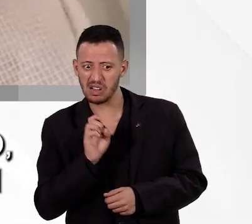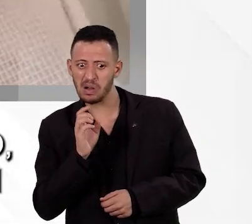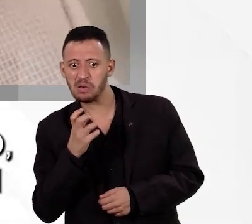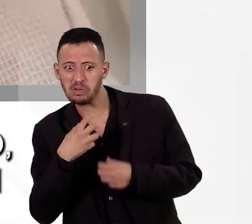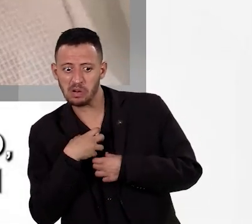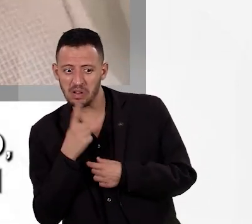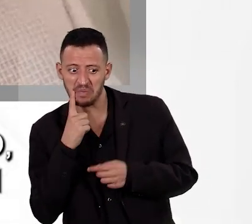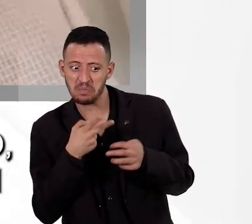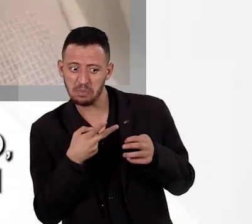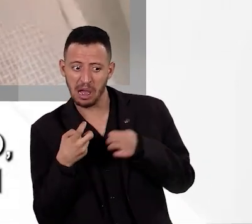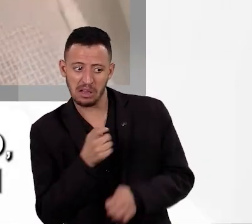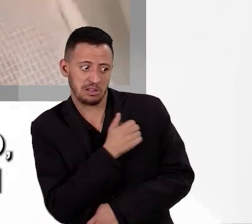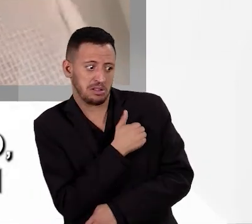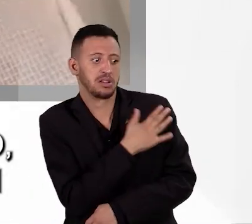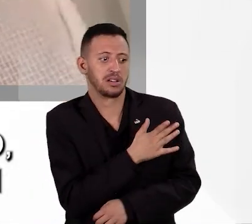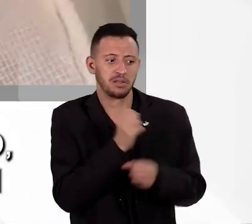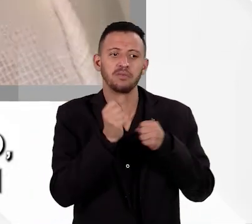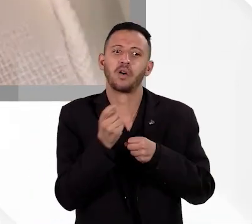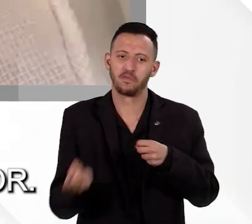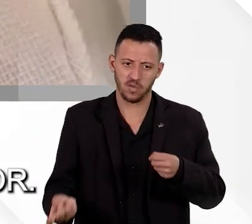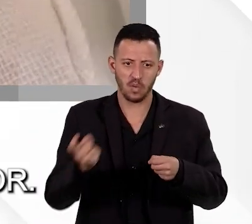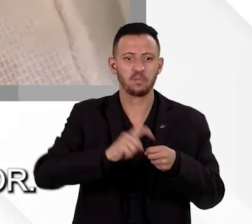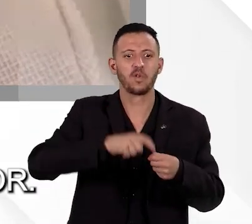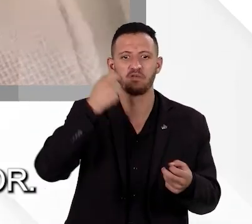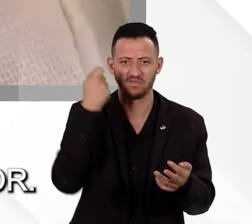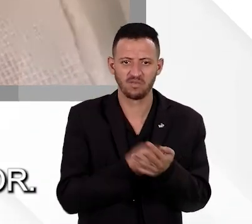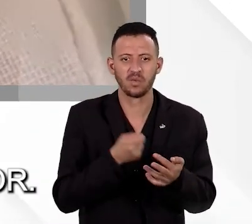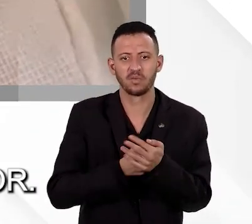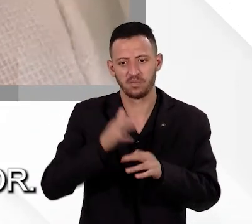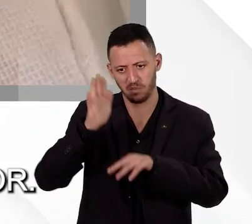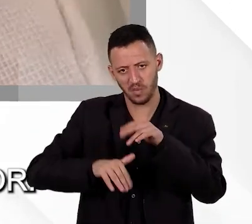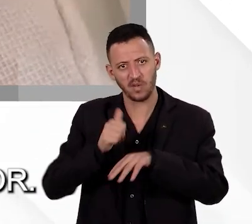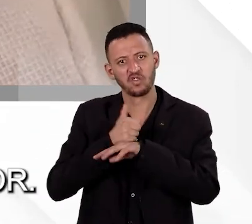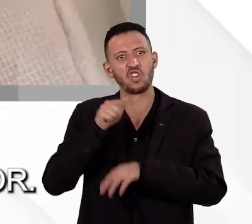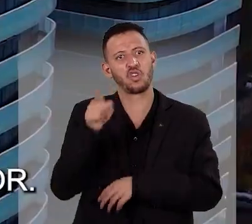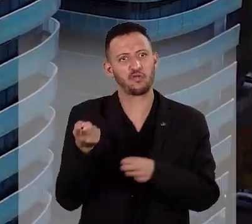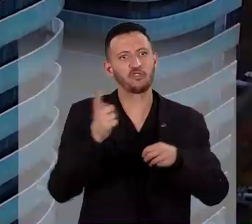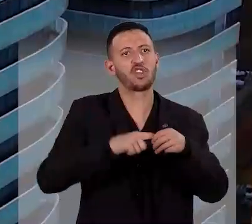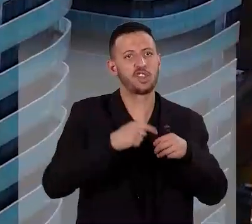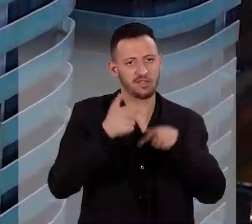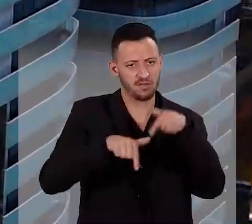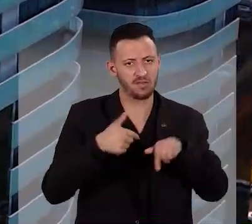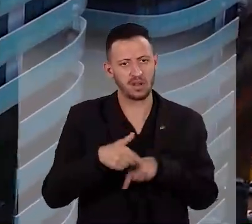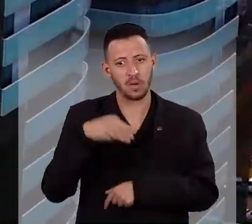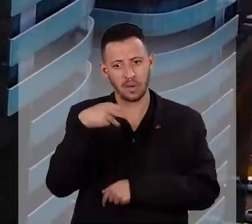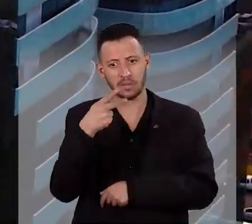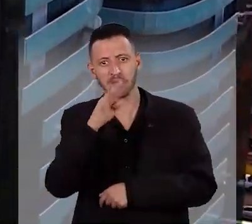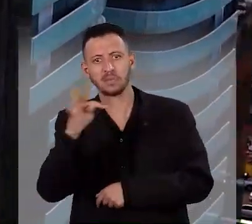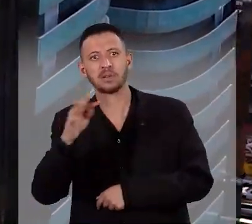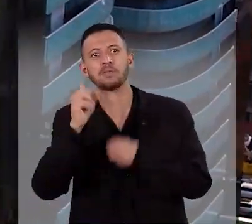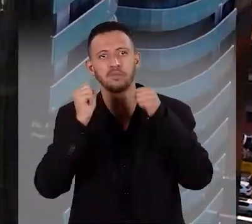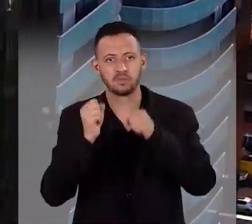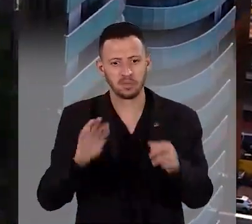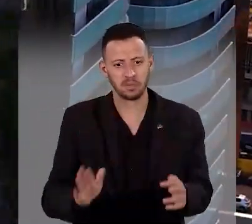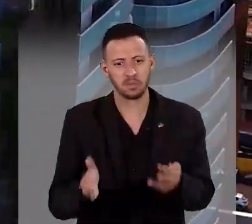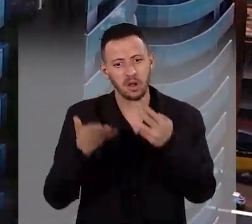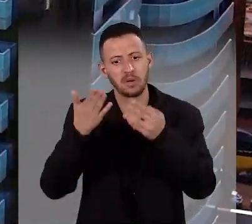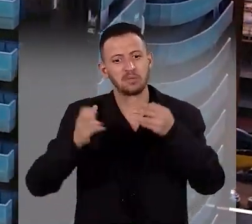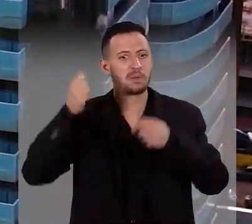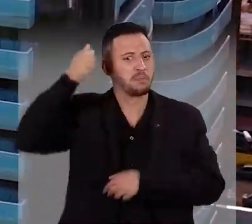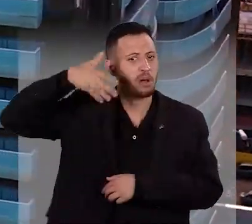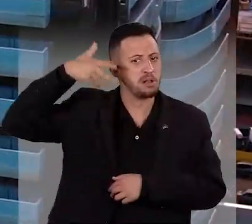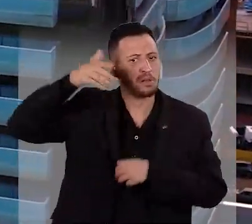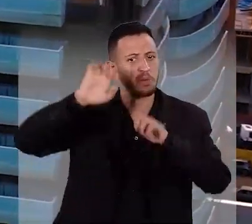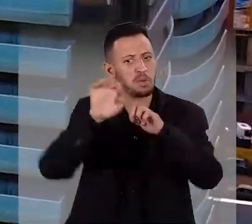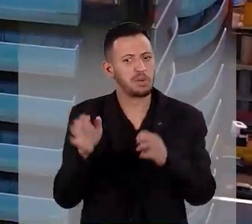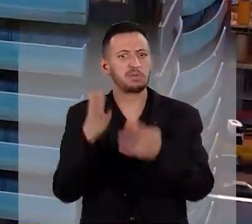motivo discriminatório, a empresa ela vai ser obrigada, sim, a reintegrar aquele trabalhador. Vale ressaltar que o Ministério Público do Trabalho também